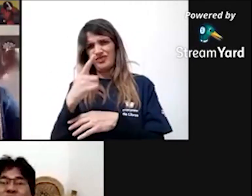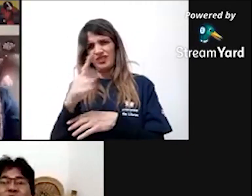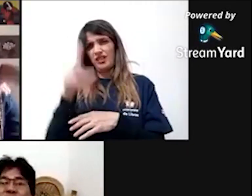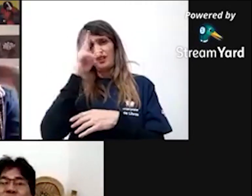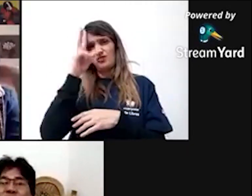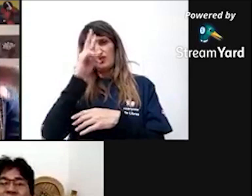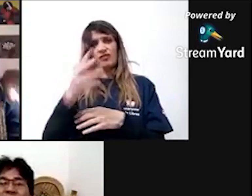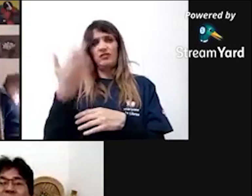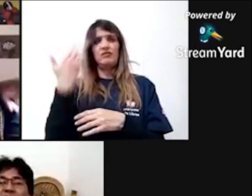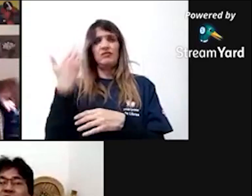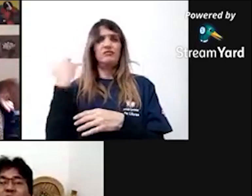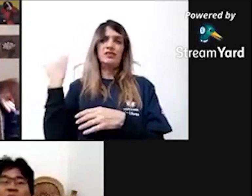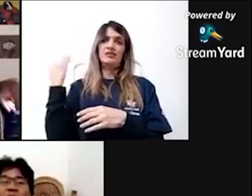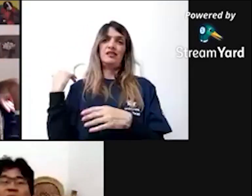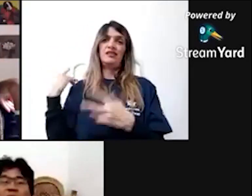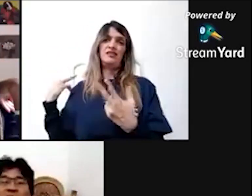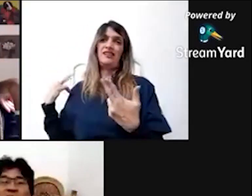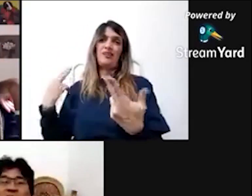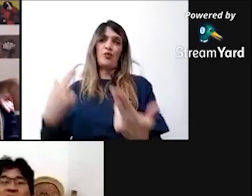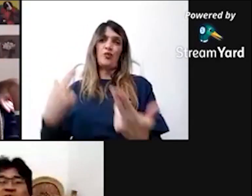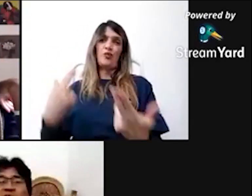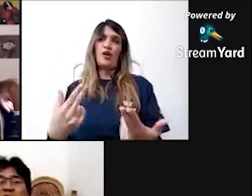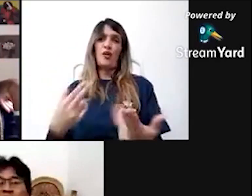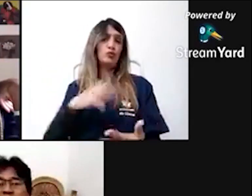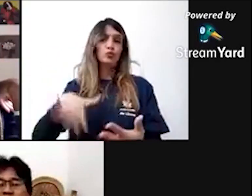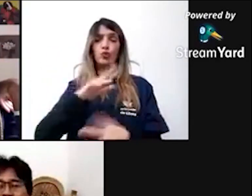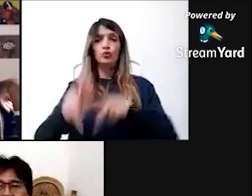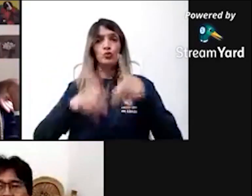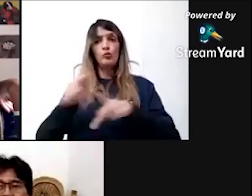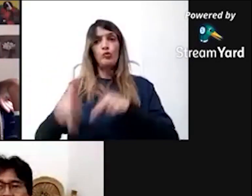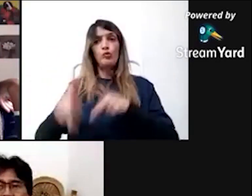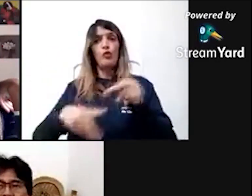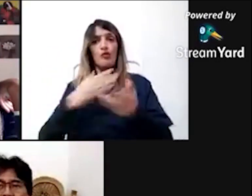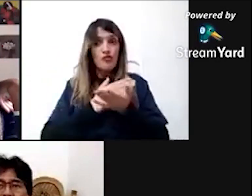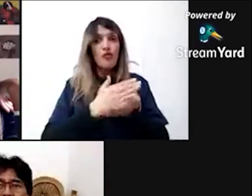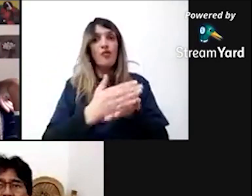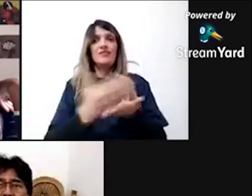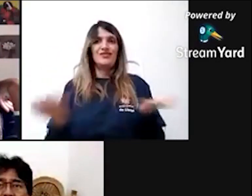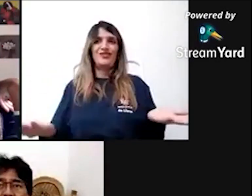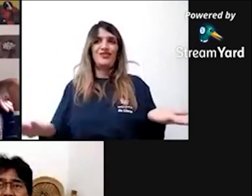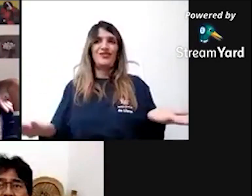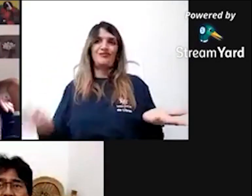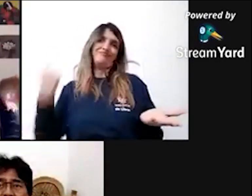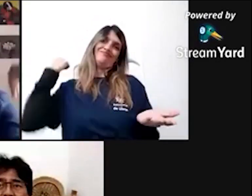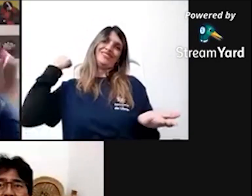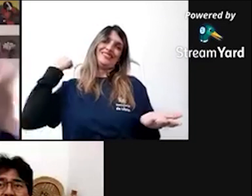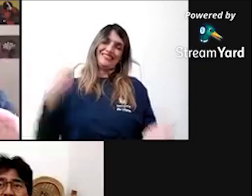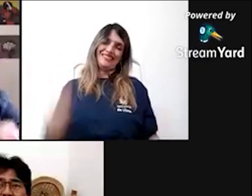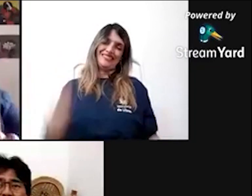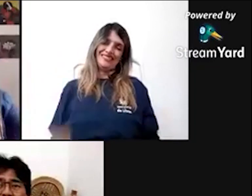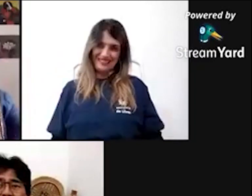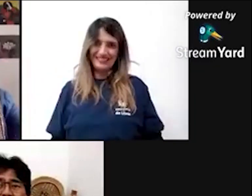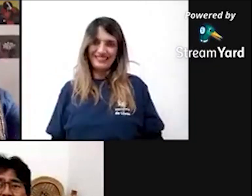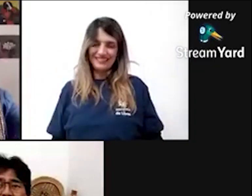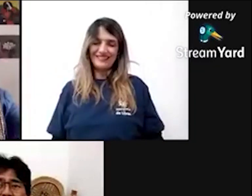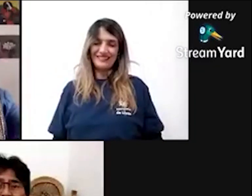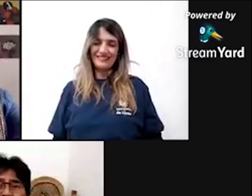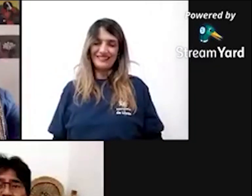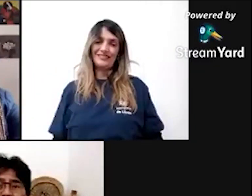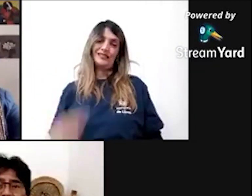origem é história de origem. Todo povo tem sua história de origem. E aí, quando a gente